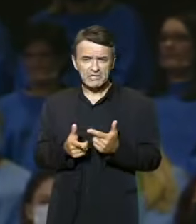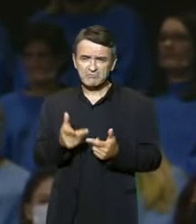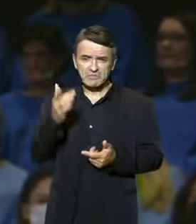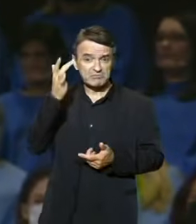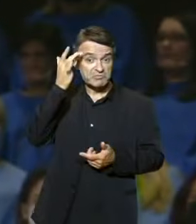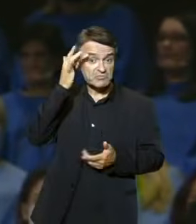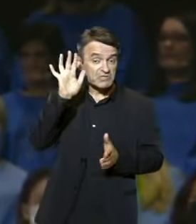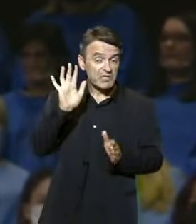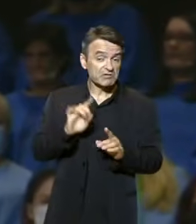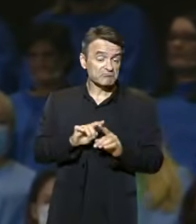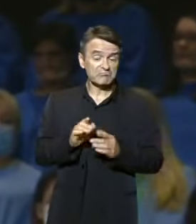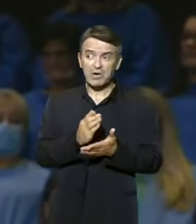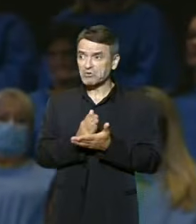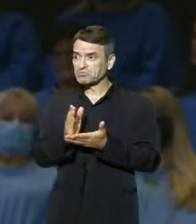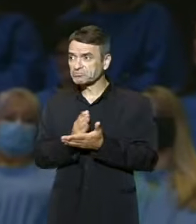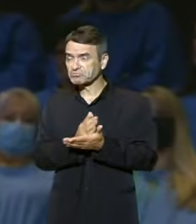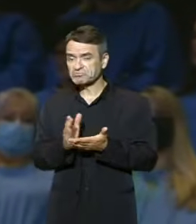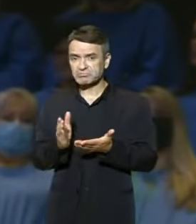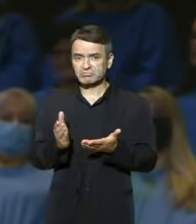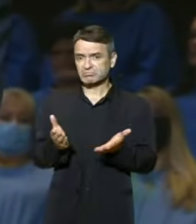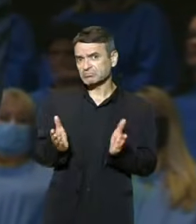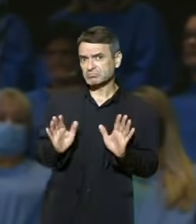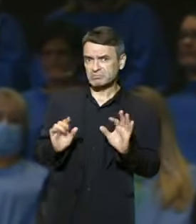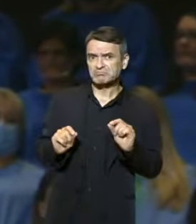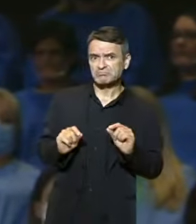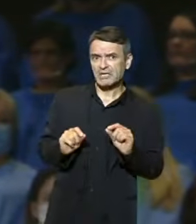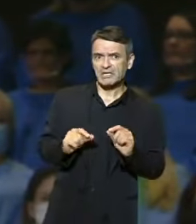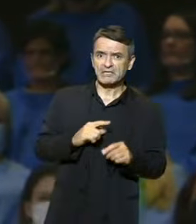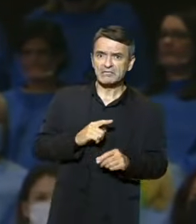passa. Eu acredito que alguns passam.